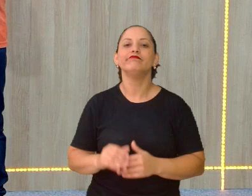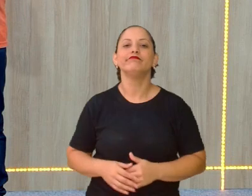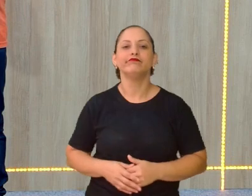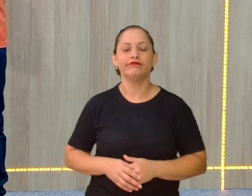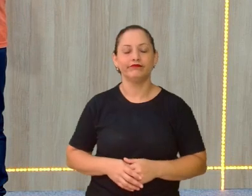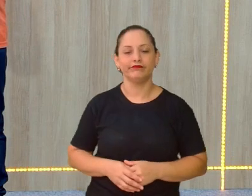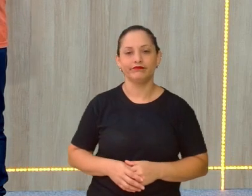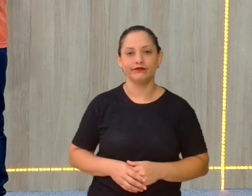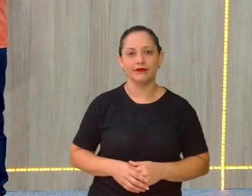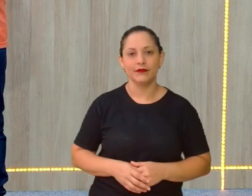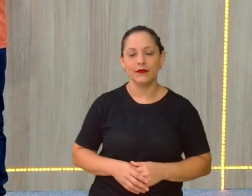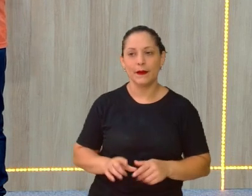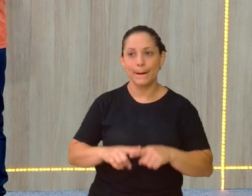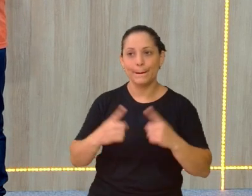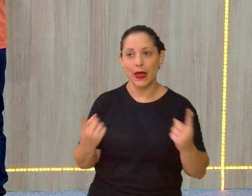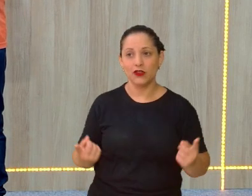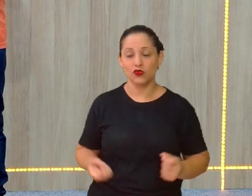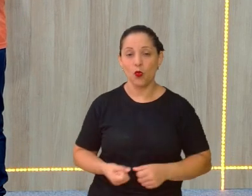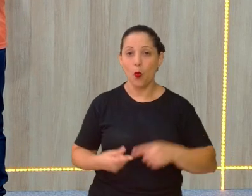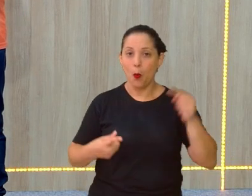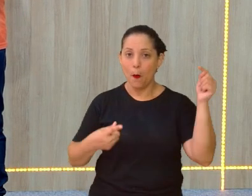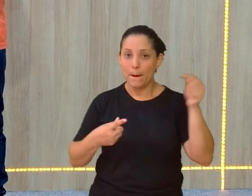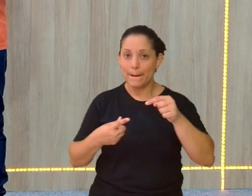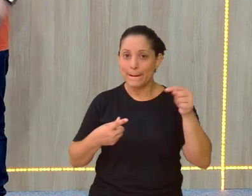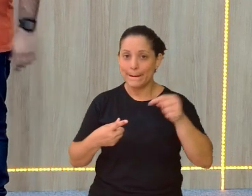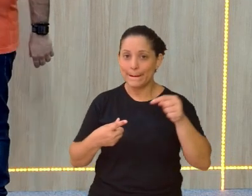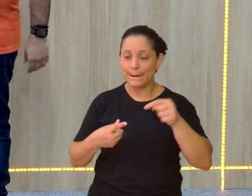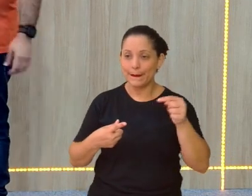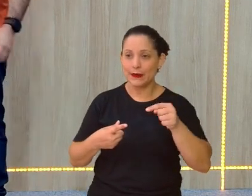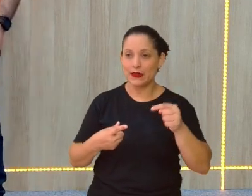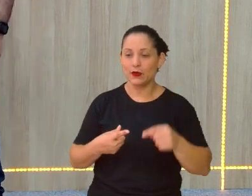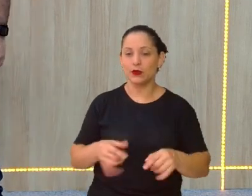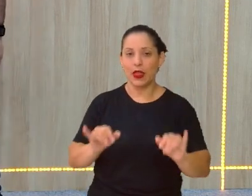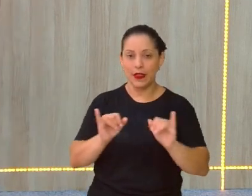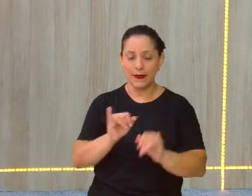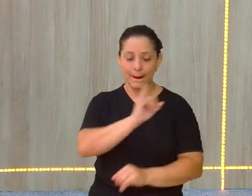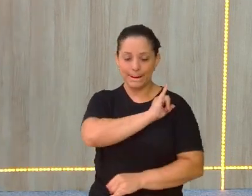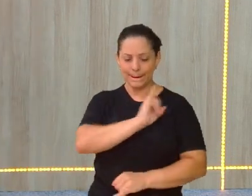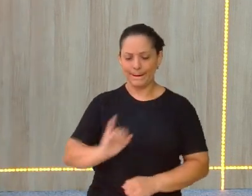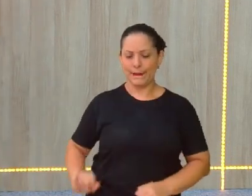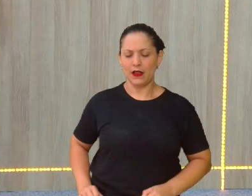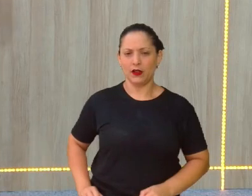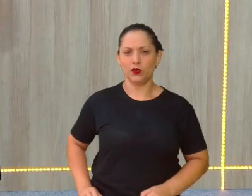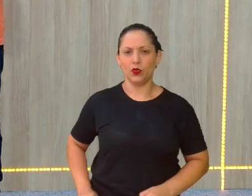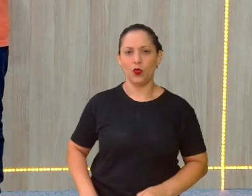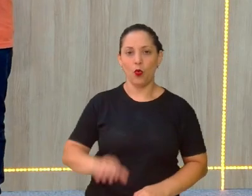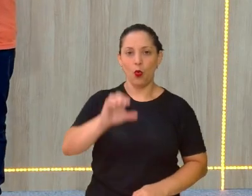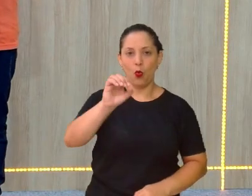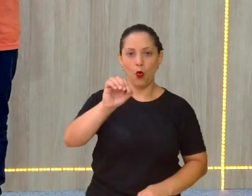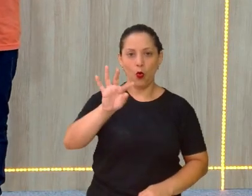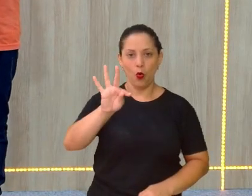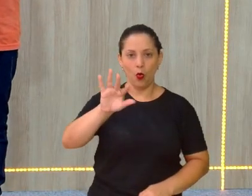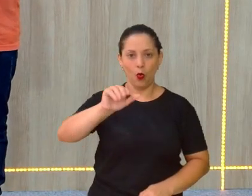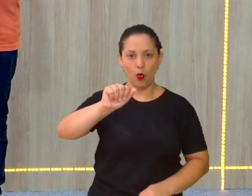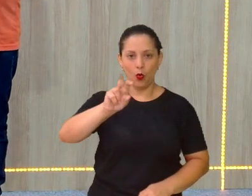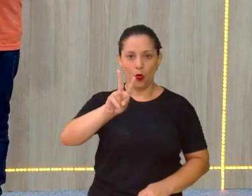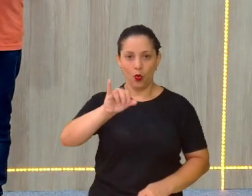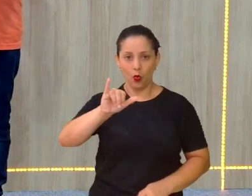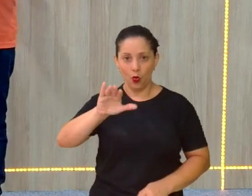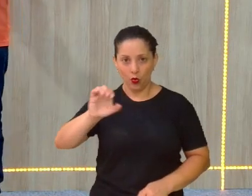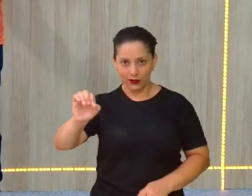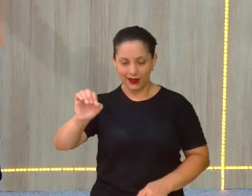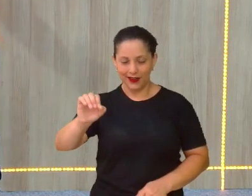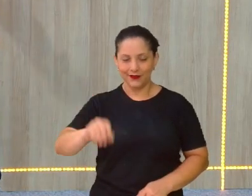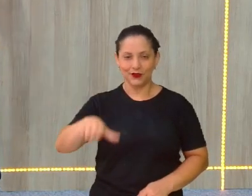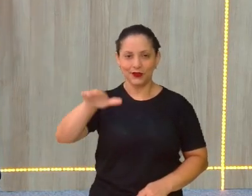aí o primeiro imperador romano, né? Ele assume aqui, certo? Otávio Augusto. Isso.